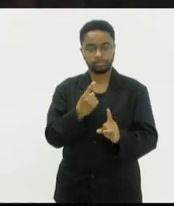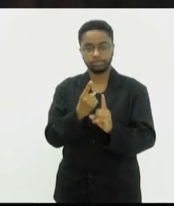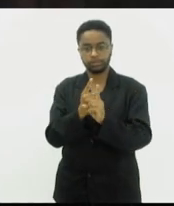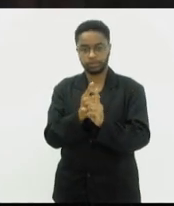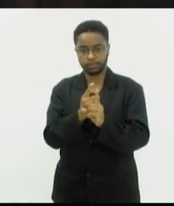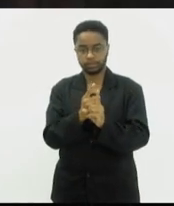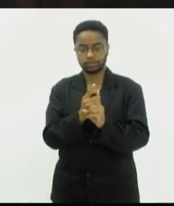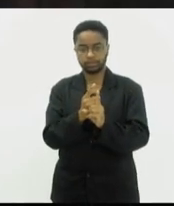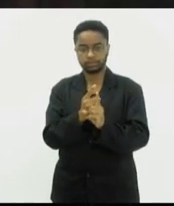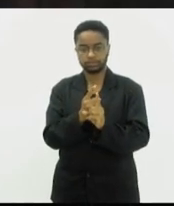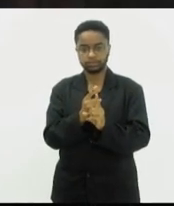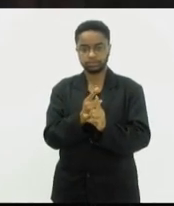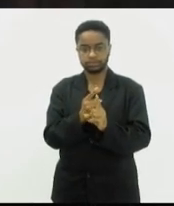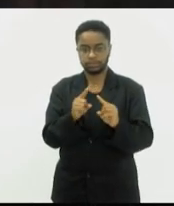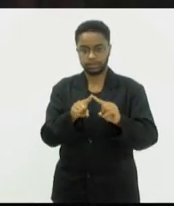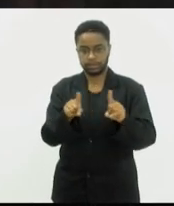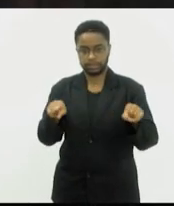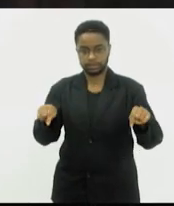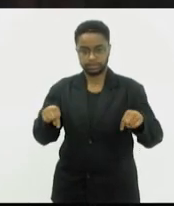na antessala,